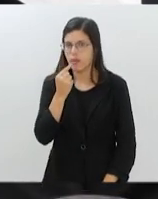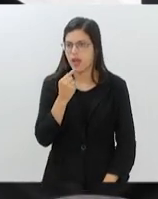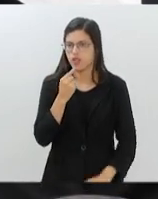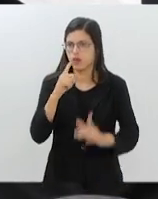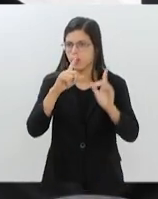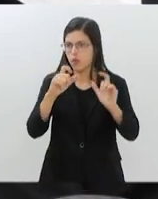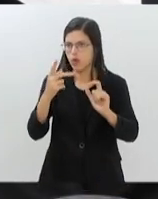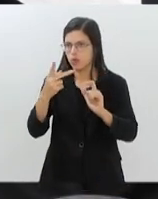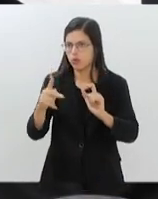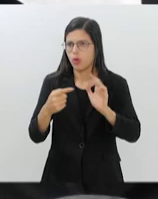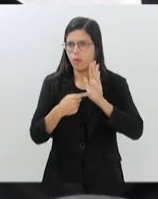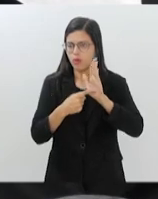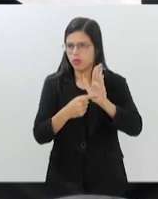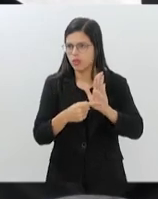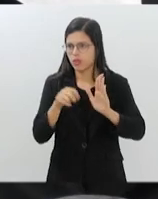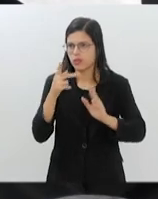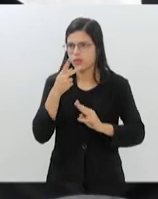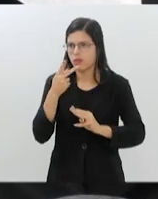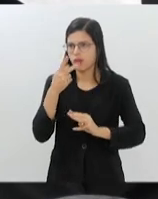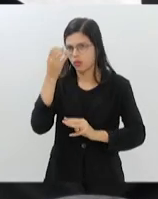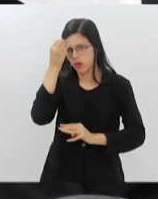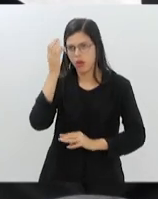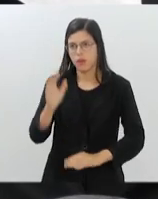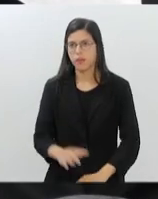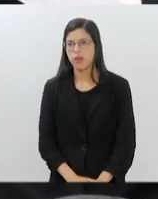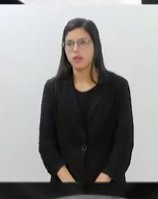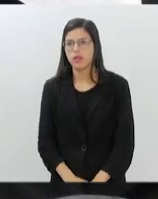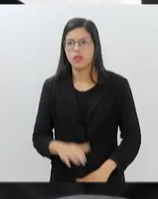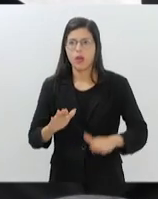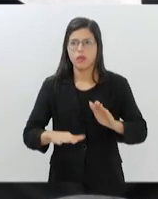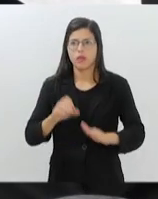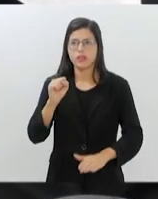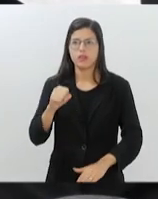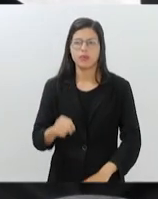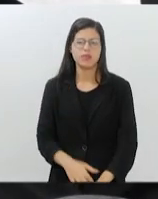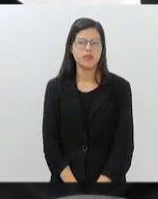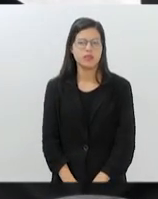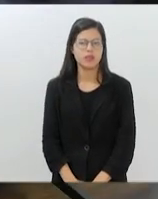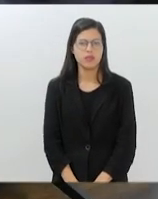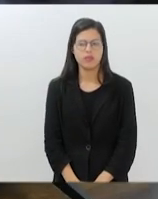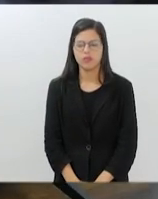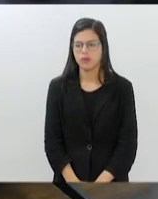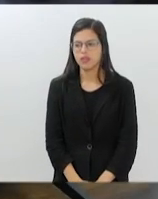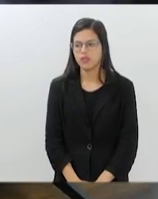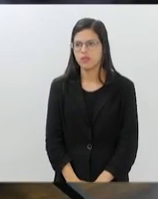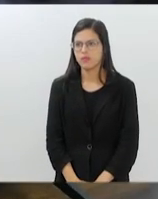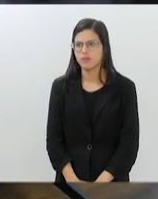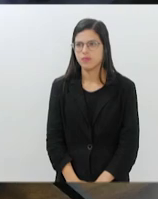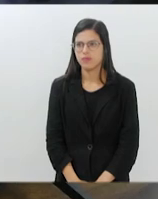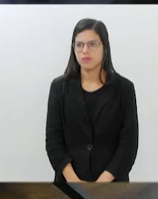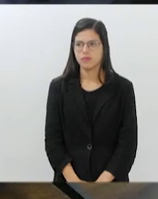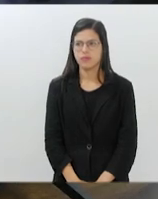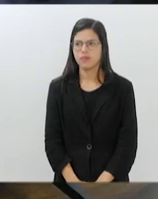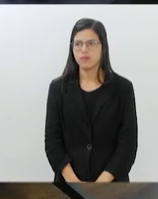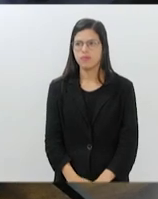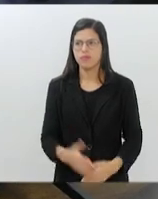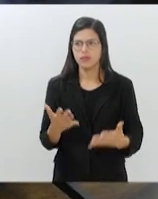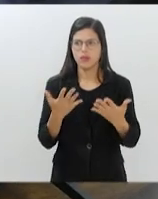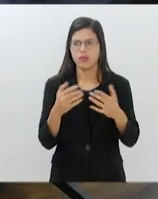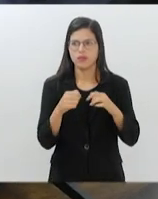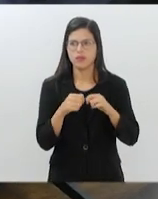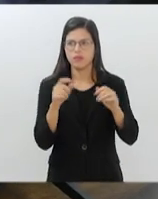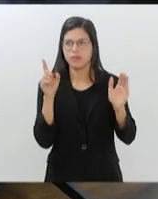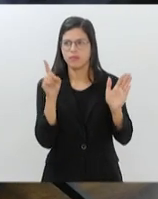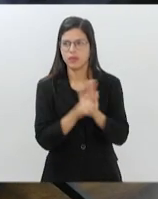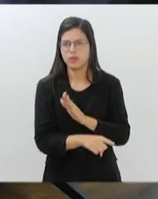memória pode Talvez sim Quer fazer alguma pergunta Deputado Val